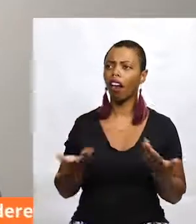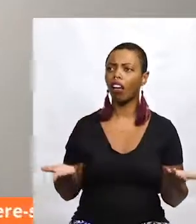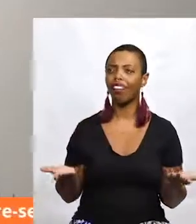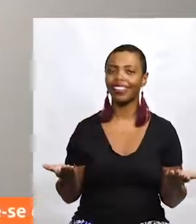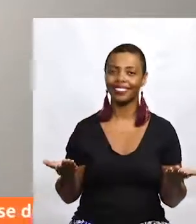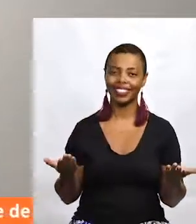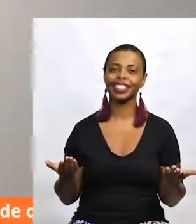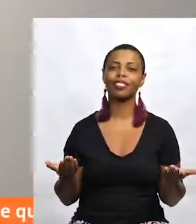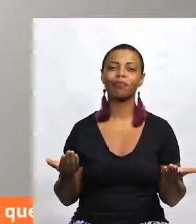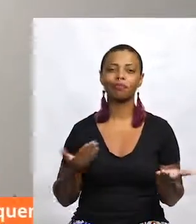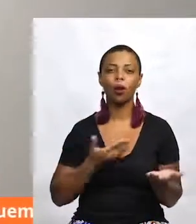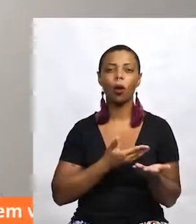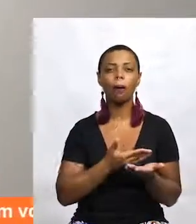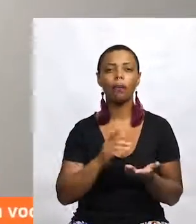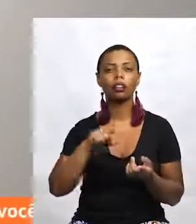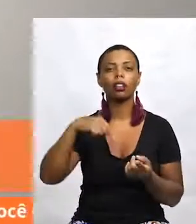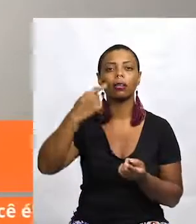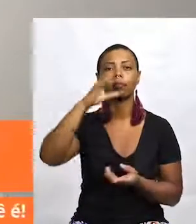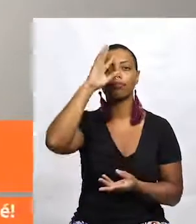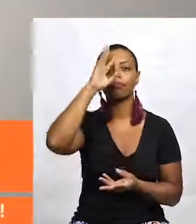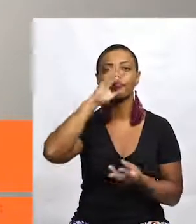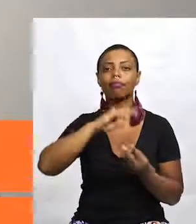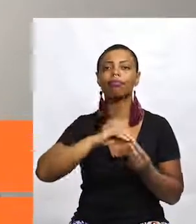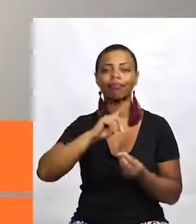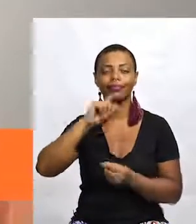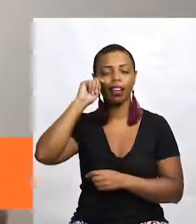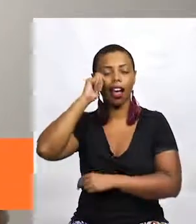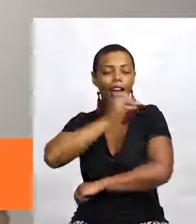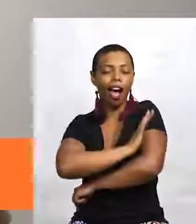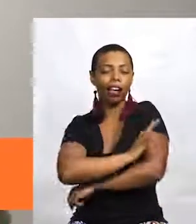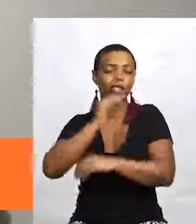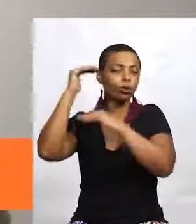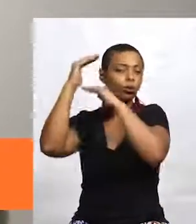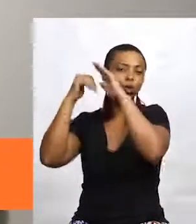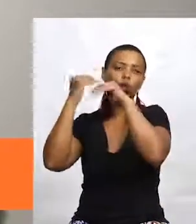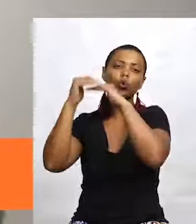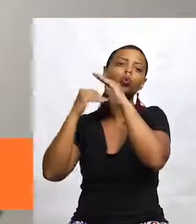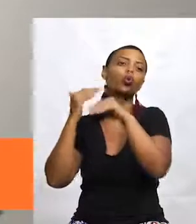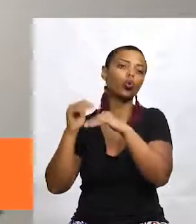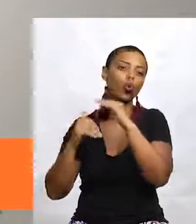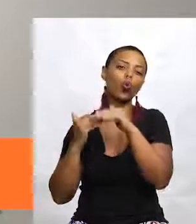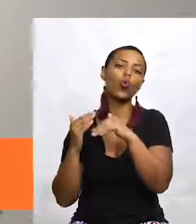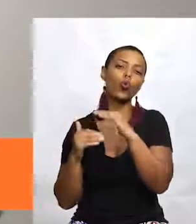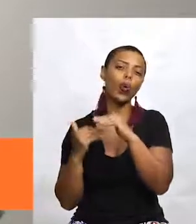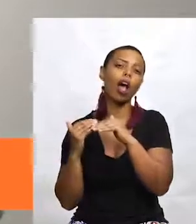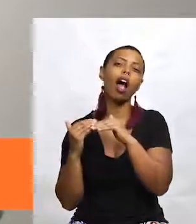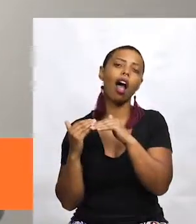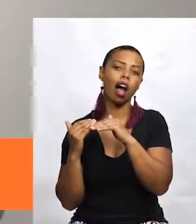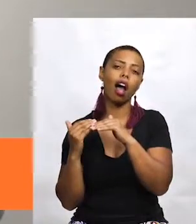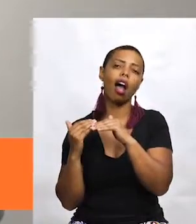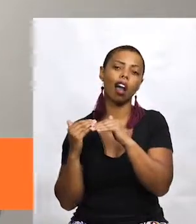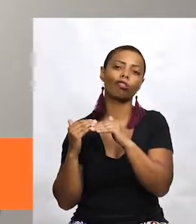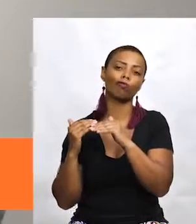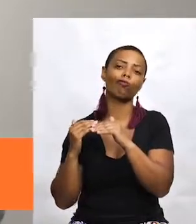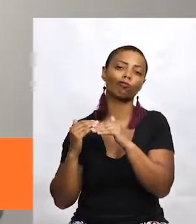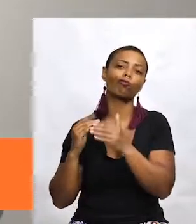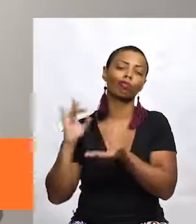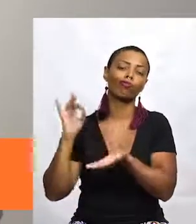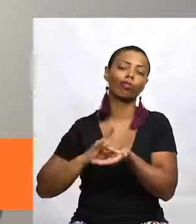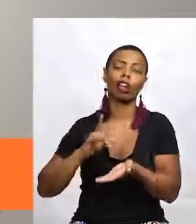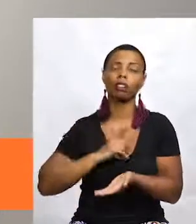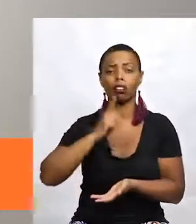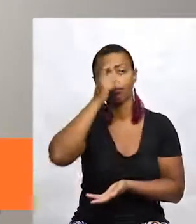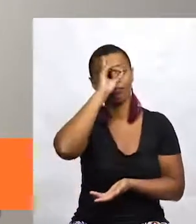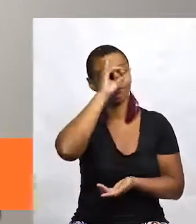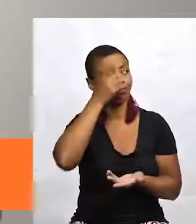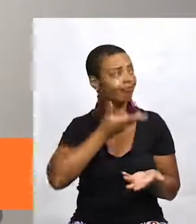você percebe que o racismo estrutural, ele realmente tá no nosso dia a dia, né?